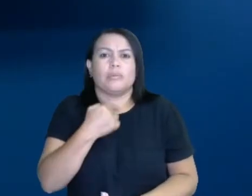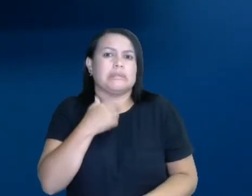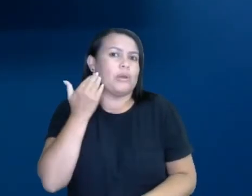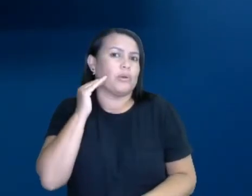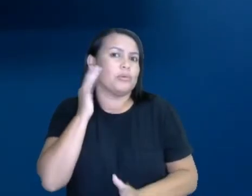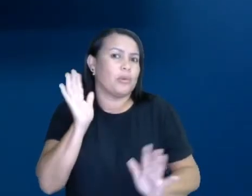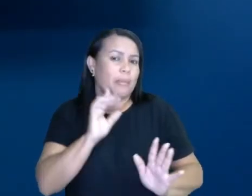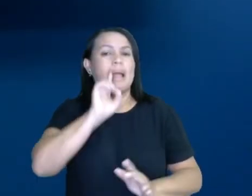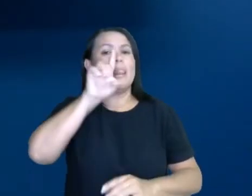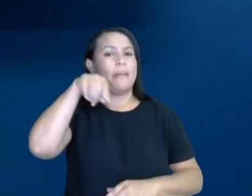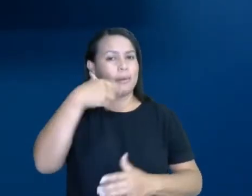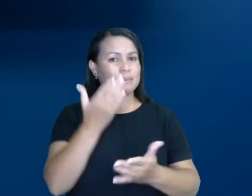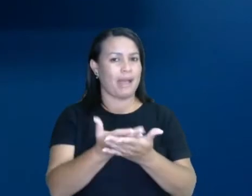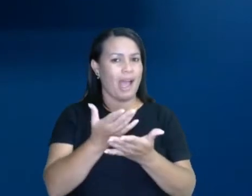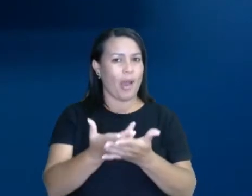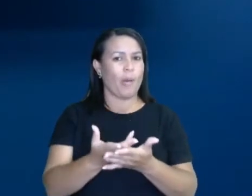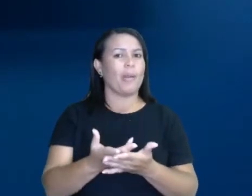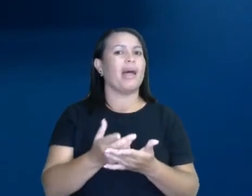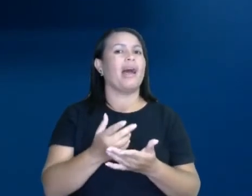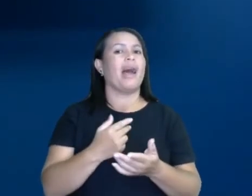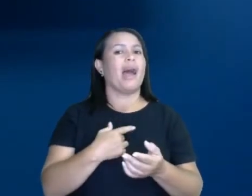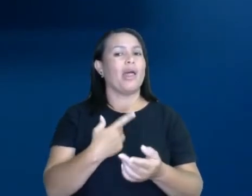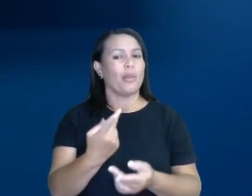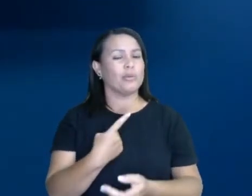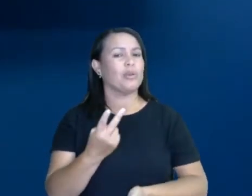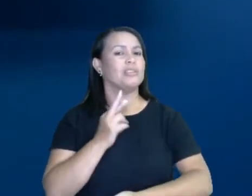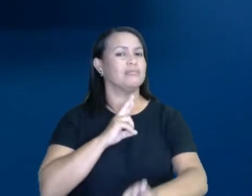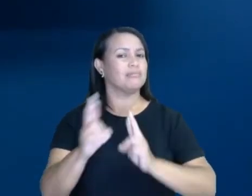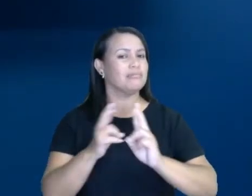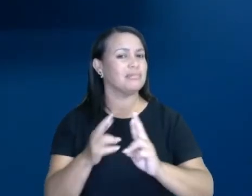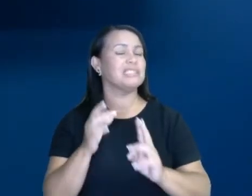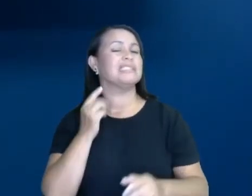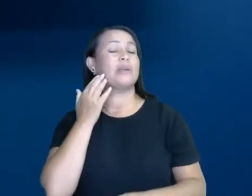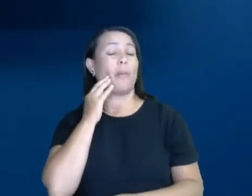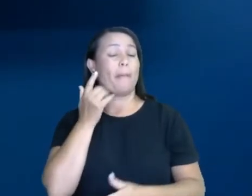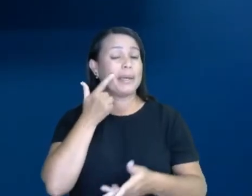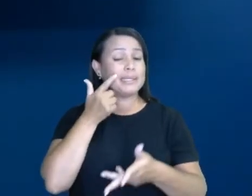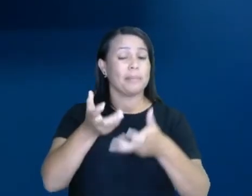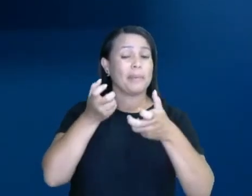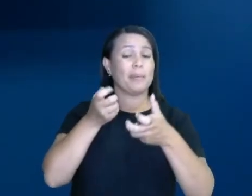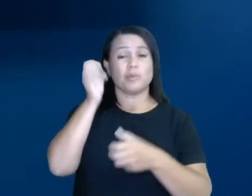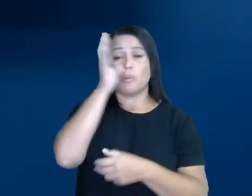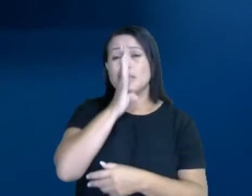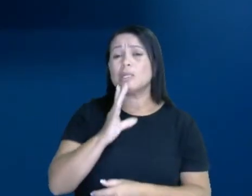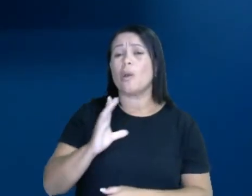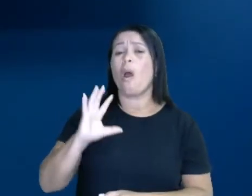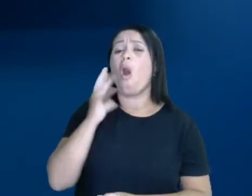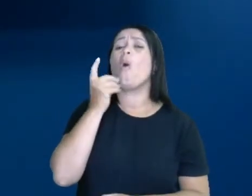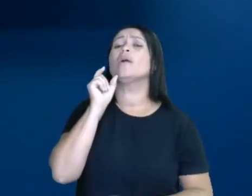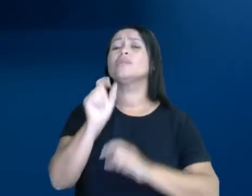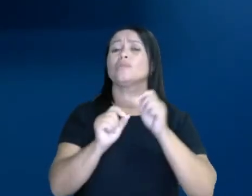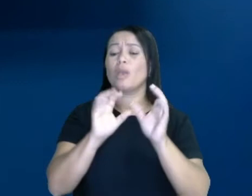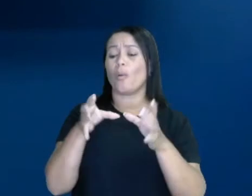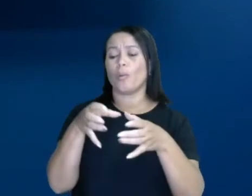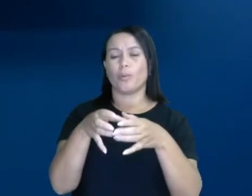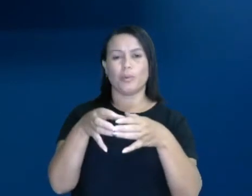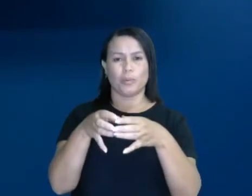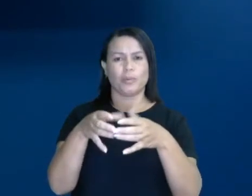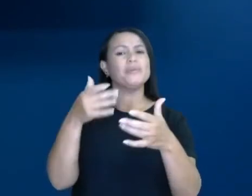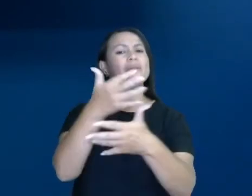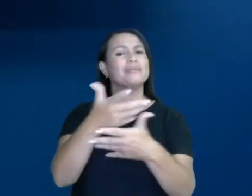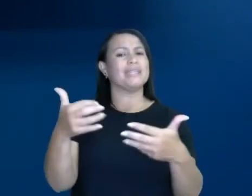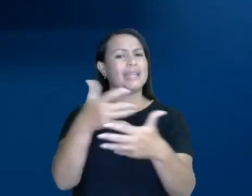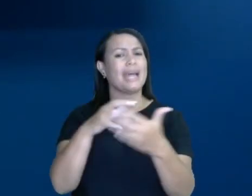para eu corrigir na próxima aula, tá bom? Mas o que a gente percebe aqui no Brasil é que acontece muito o quê? O agrupamento, cidades